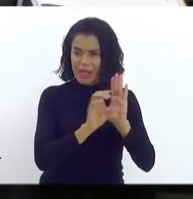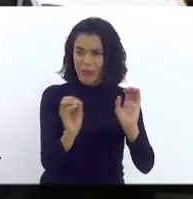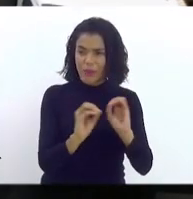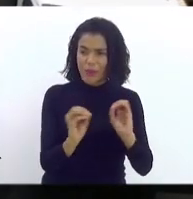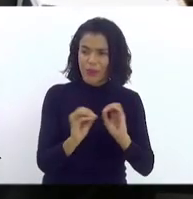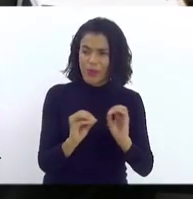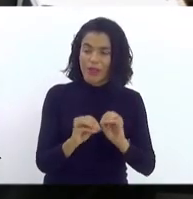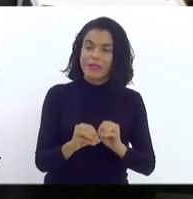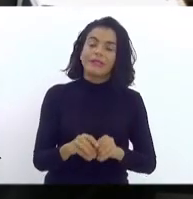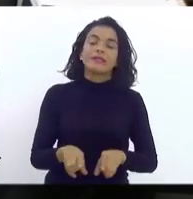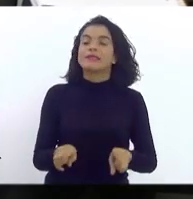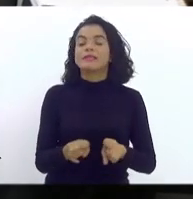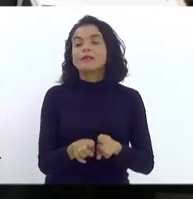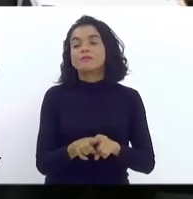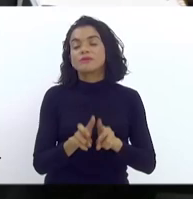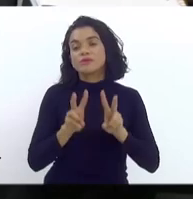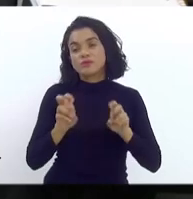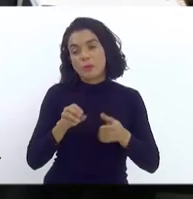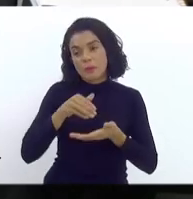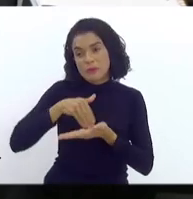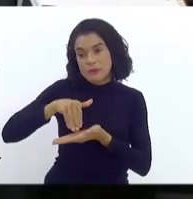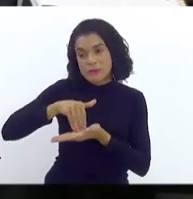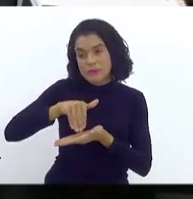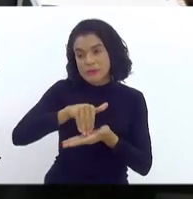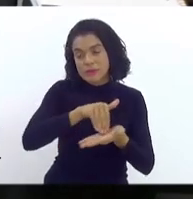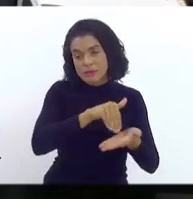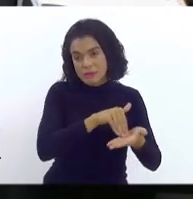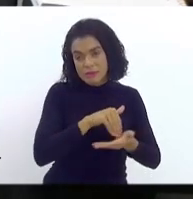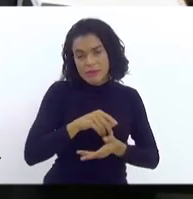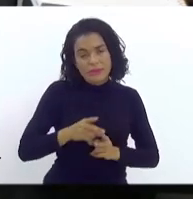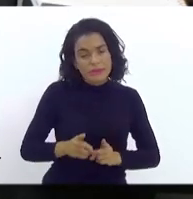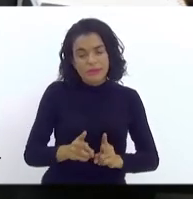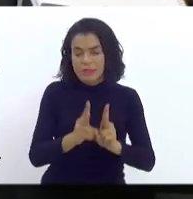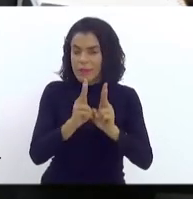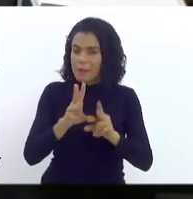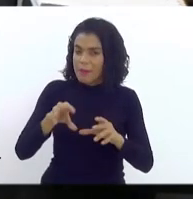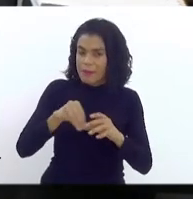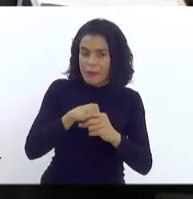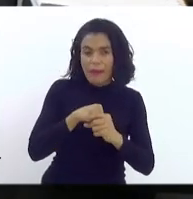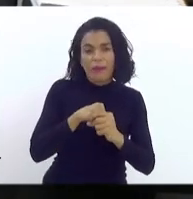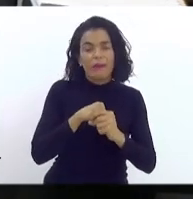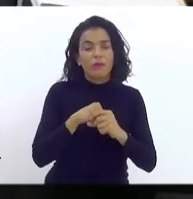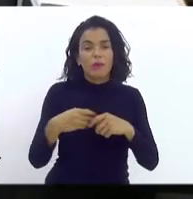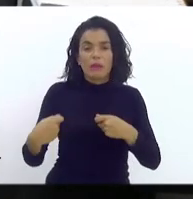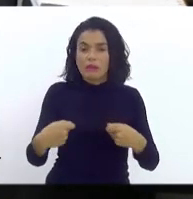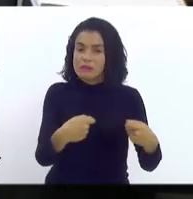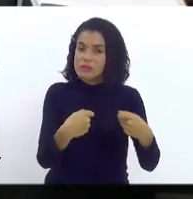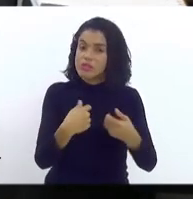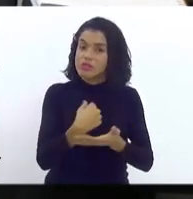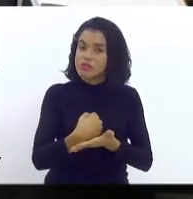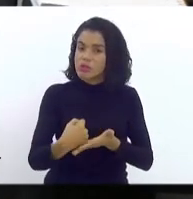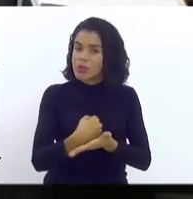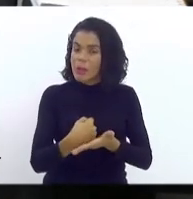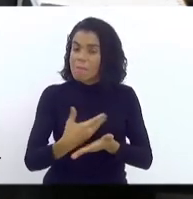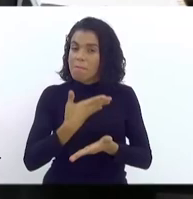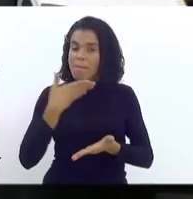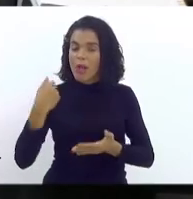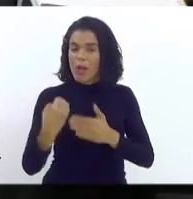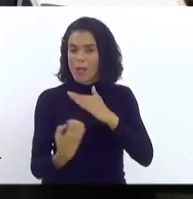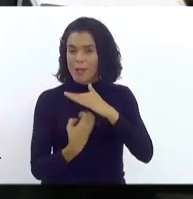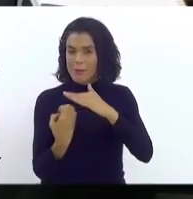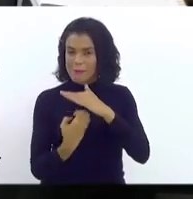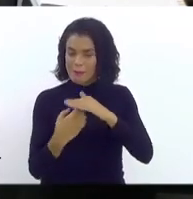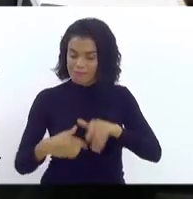E quanto aos escritórios, ou seja, a gente sempre, dentro do dever de diligência, a gente contrata as melhores empresas